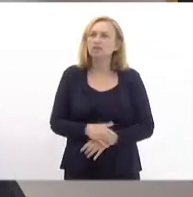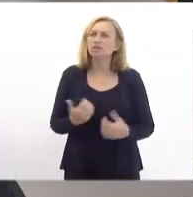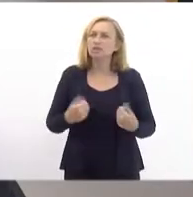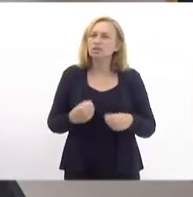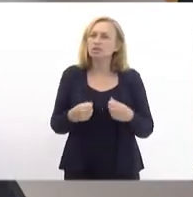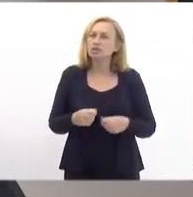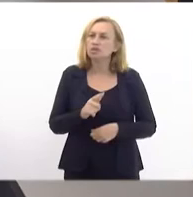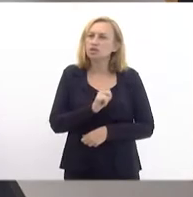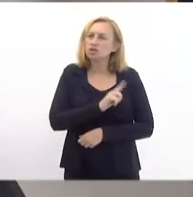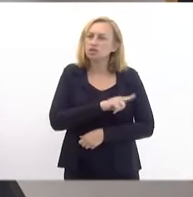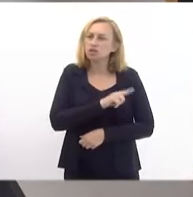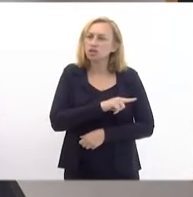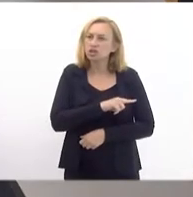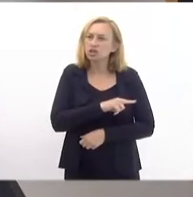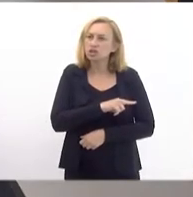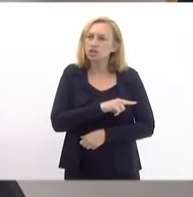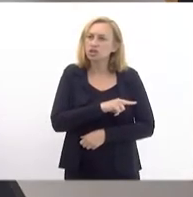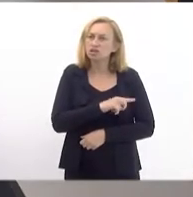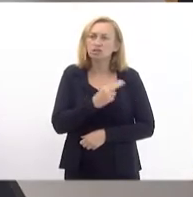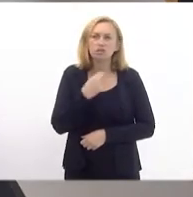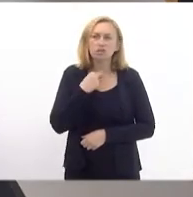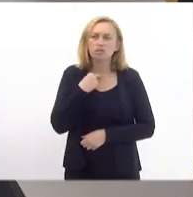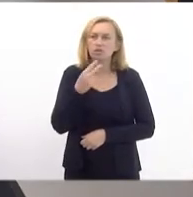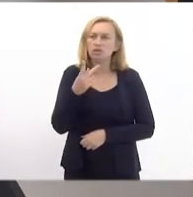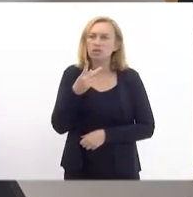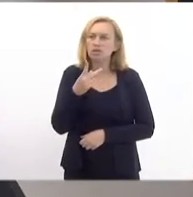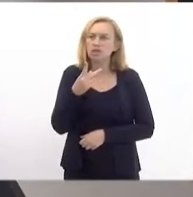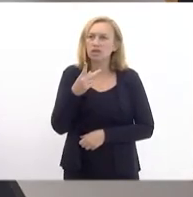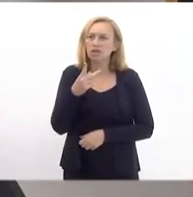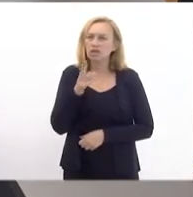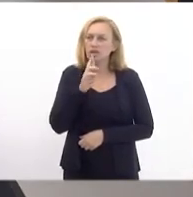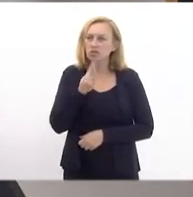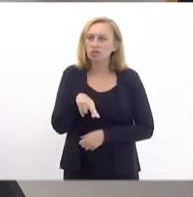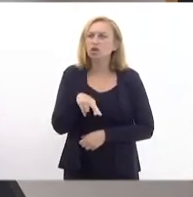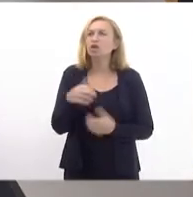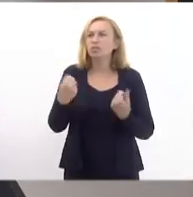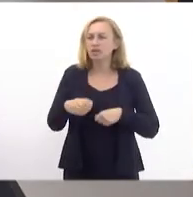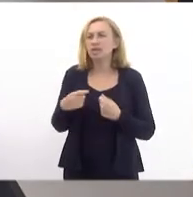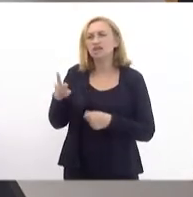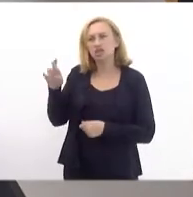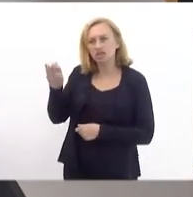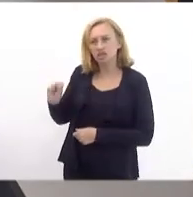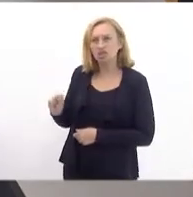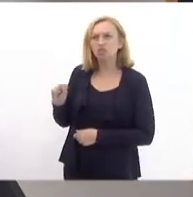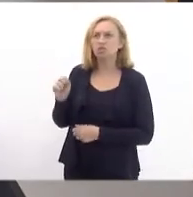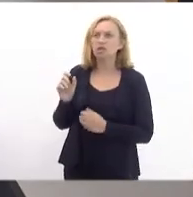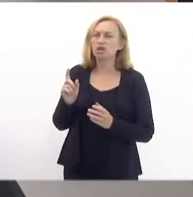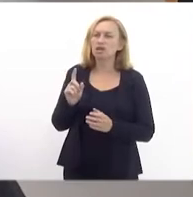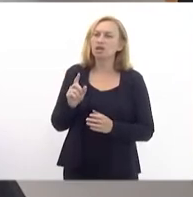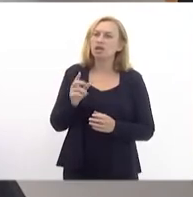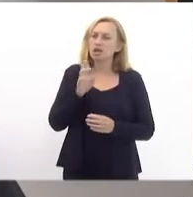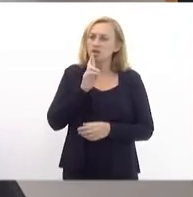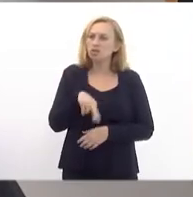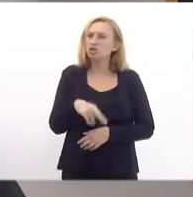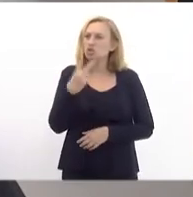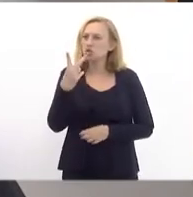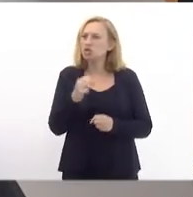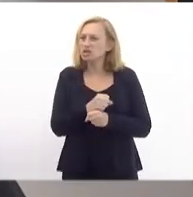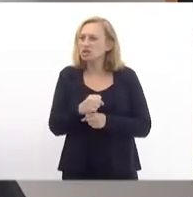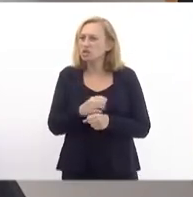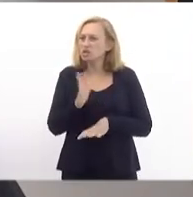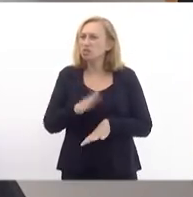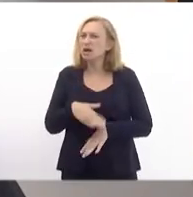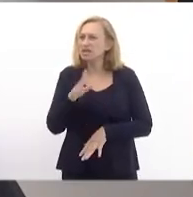gerente Felipe Ramos não está em condições de responder essa pergunta, mas a gente precisa que a AGTRANSP responda essa pergunta, porque já faz 2 anos ou mais, não é isso? Quanto?